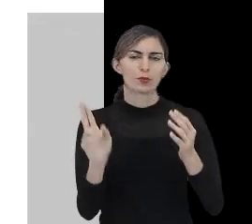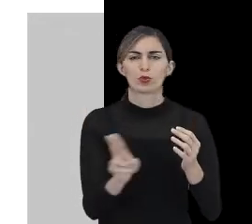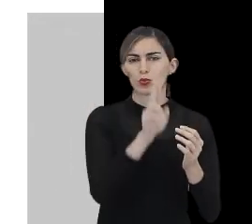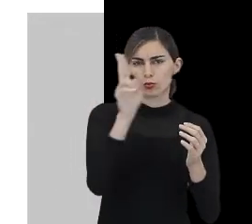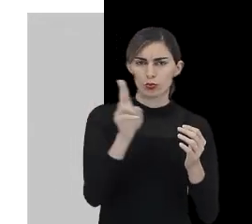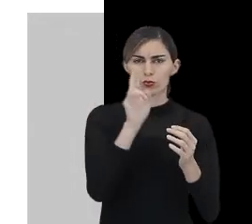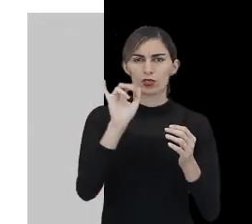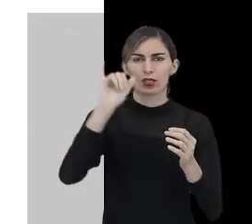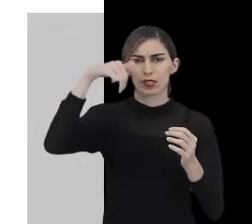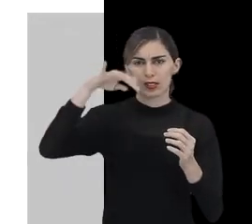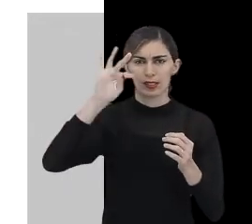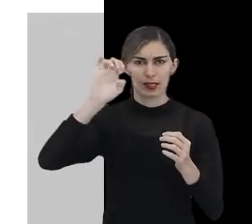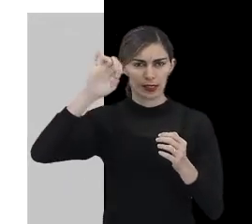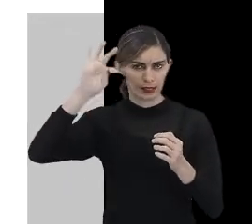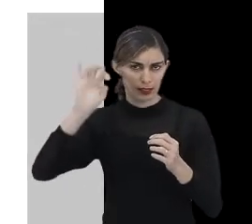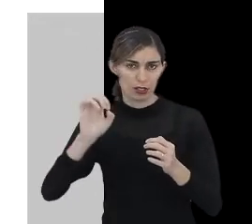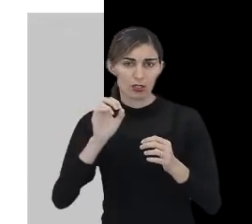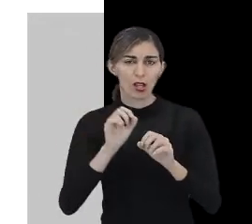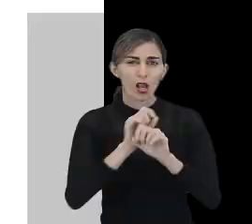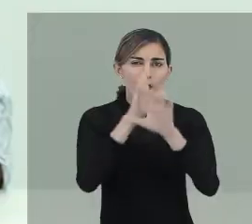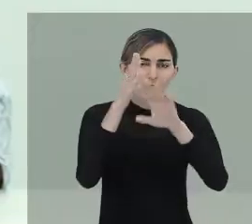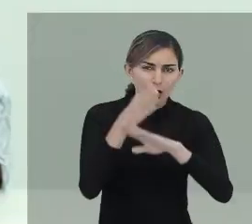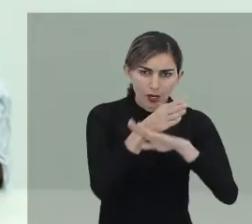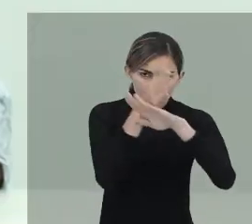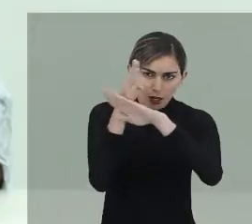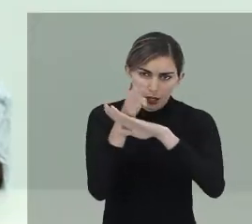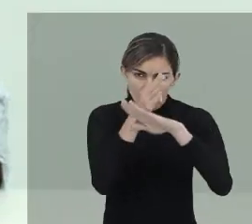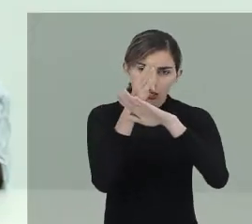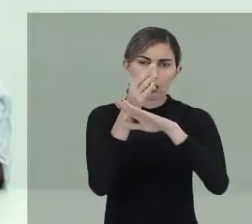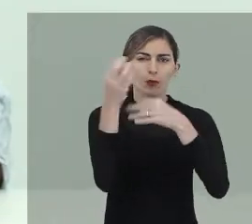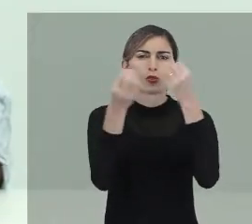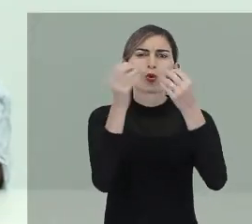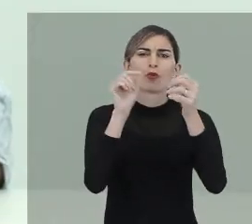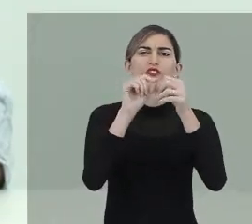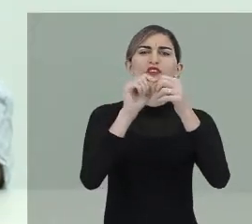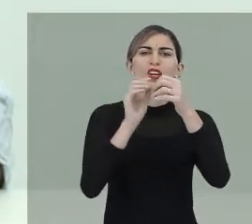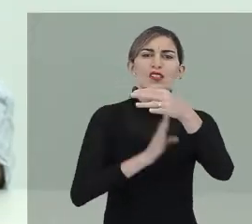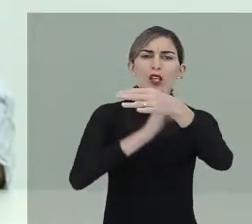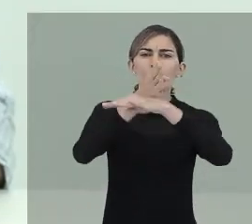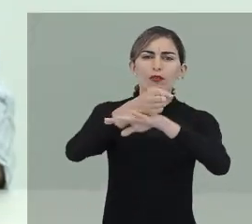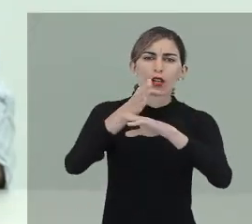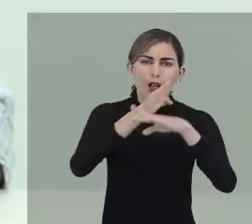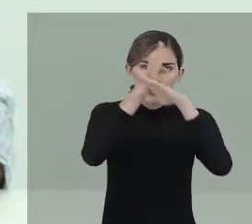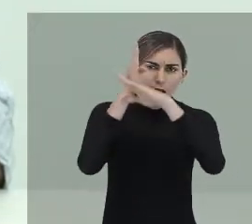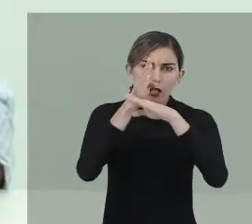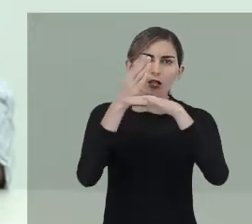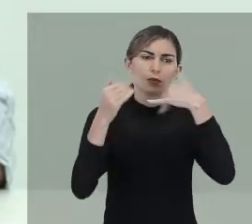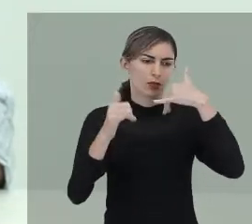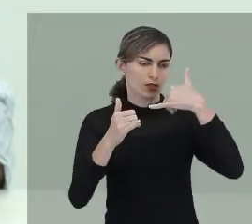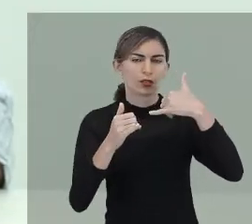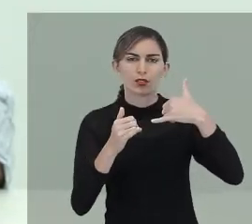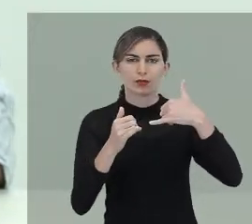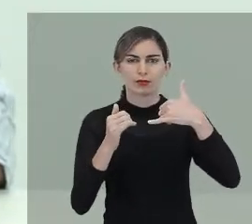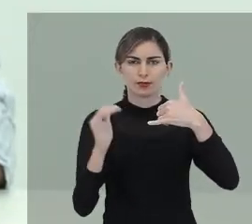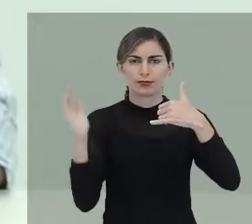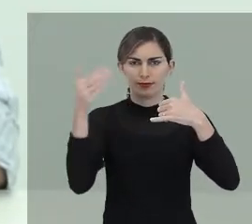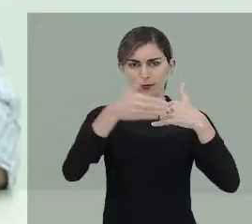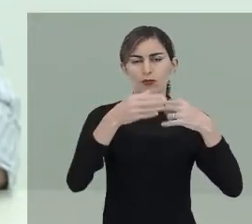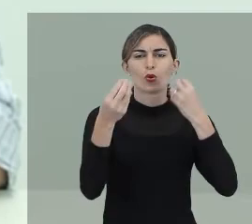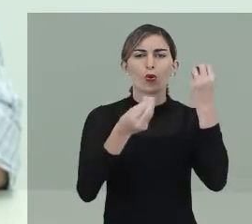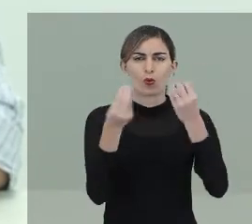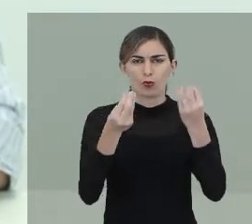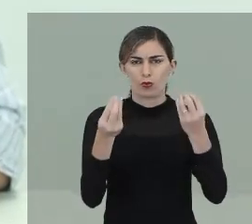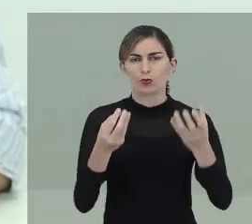utilizar um Intent na hora de acessar a câmera. Você está com a sua aplicação, como é que você faz para acessar a câmera do seu dispositivo através da